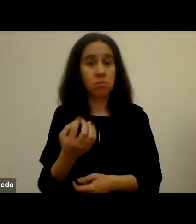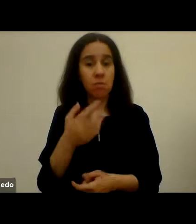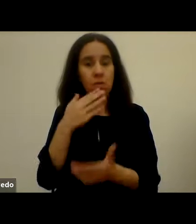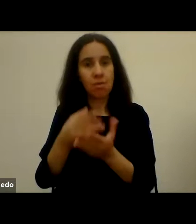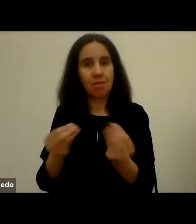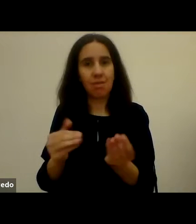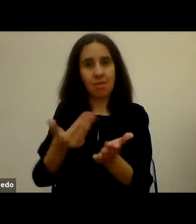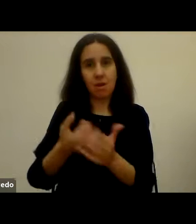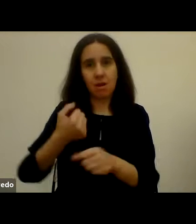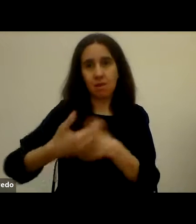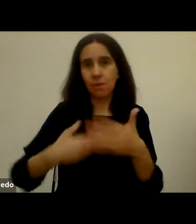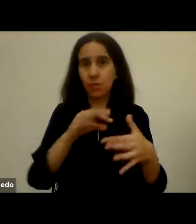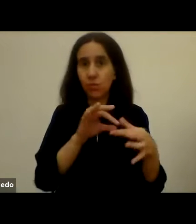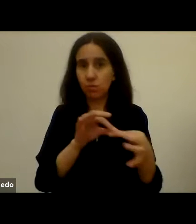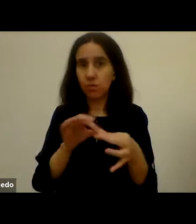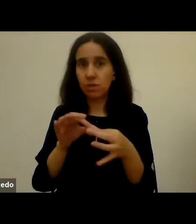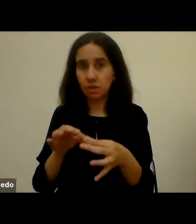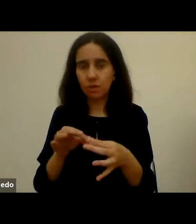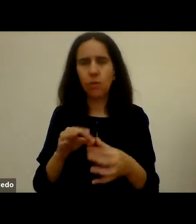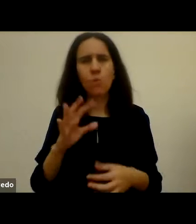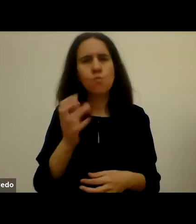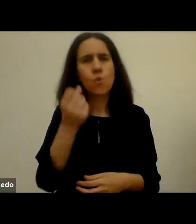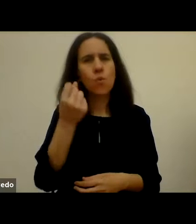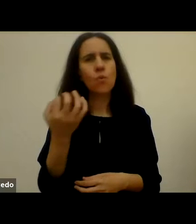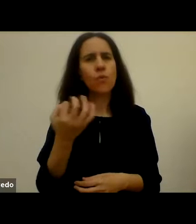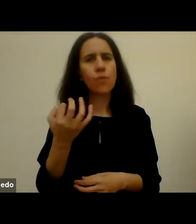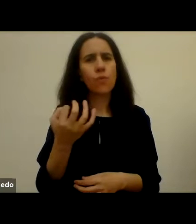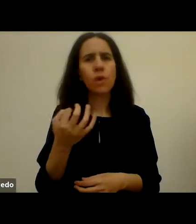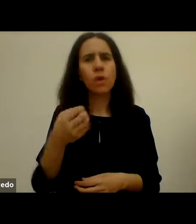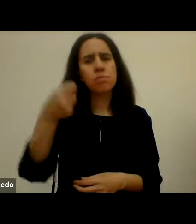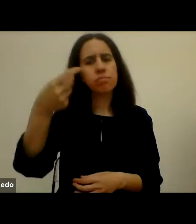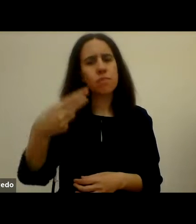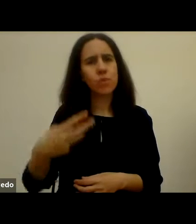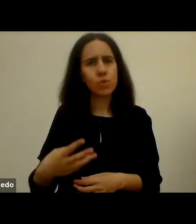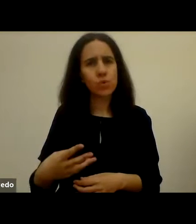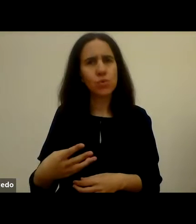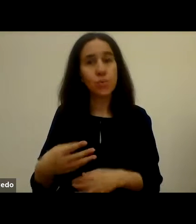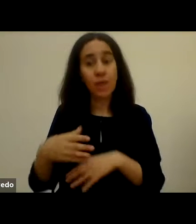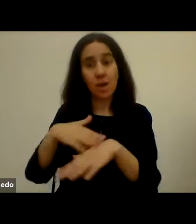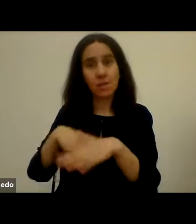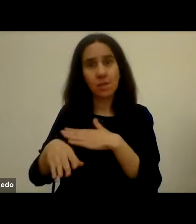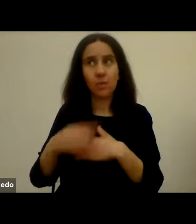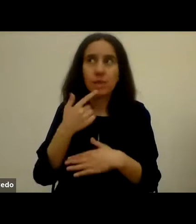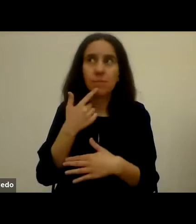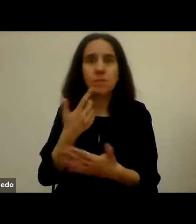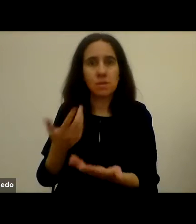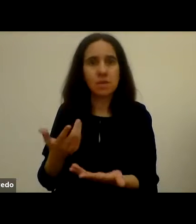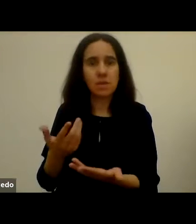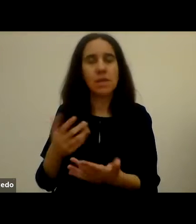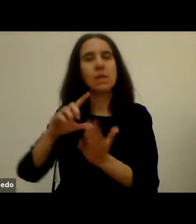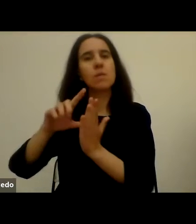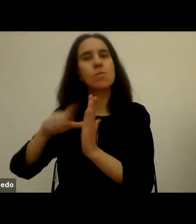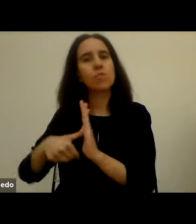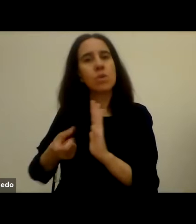instrumentos de trabalho colaborativo e que foi possível emitir um conjunto de ações, digamos assim, e de